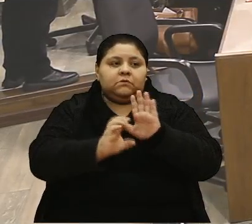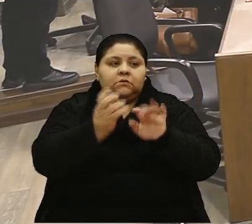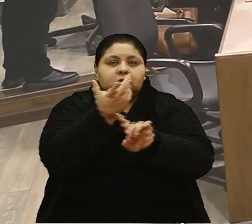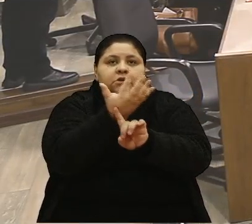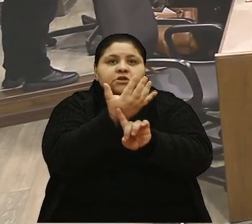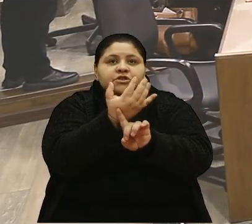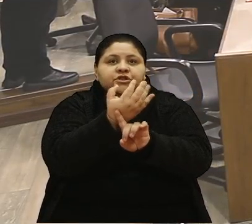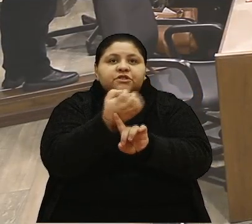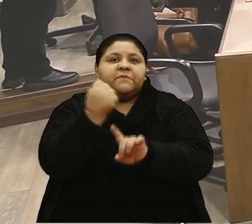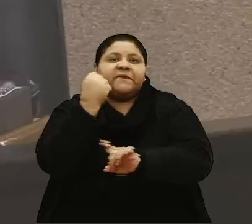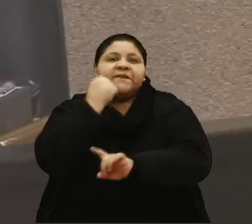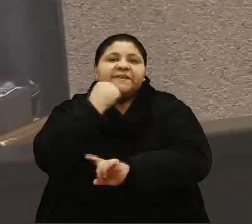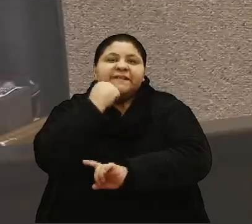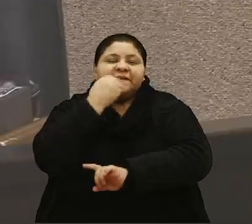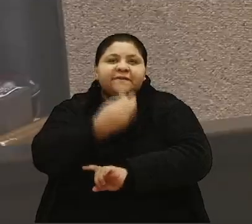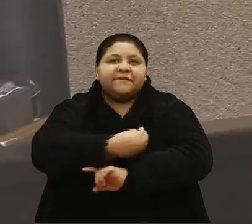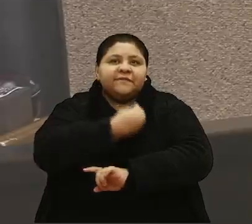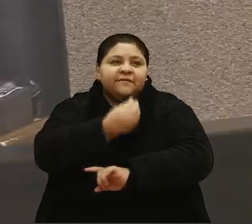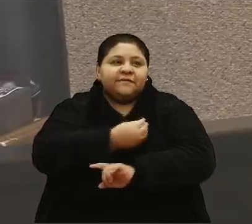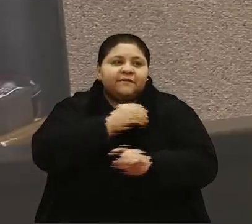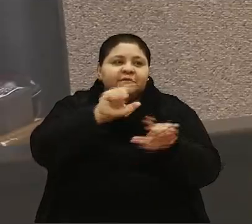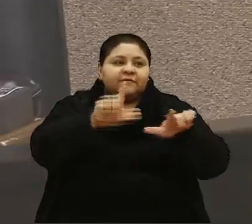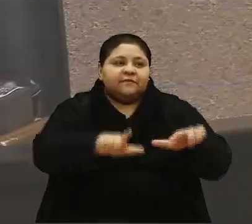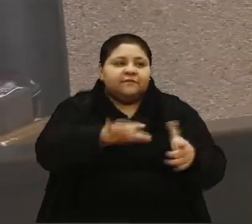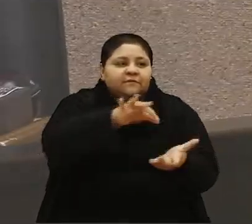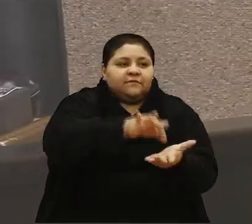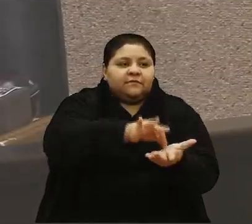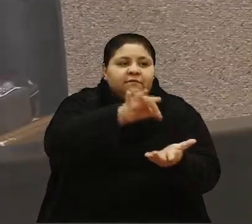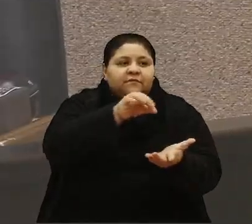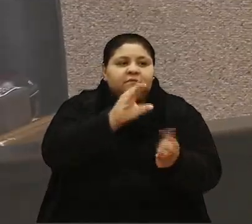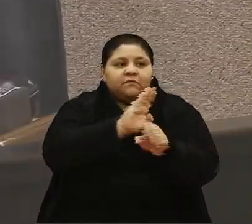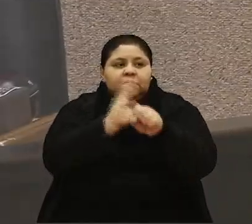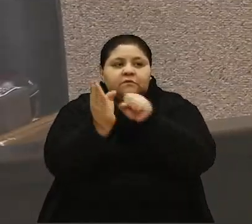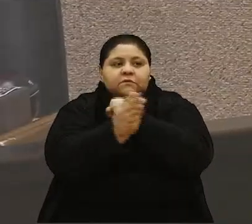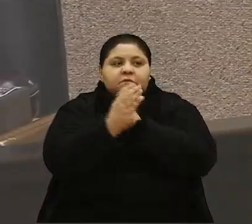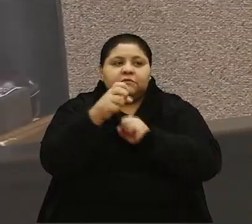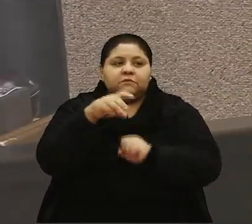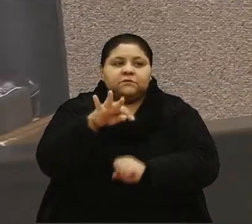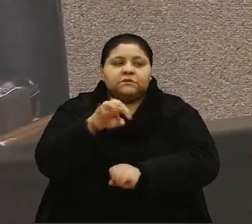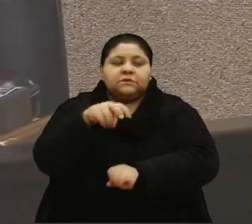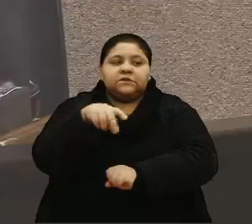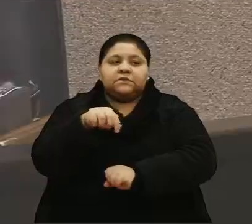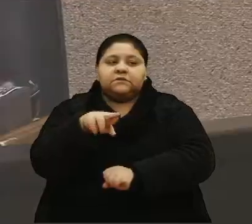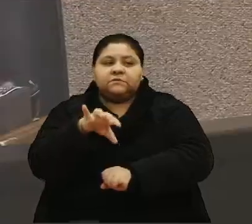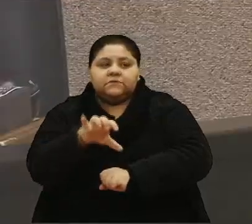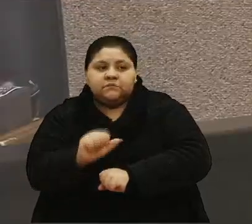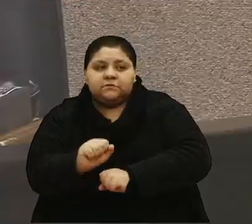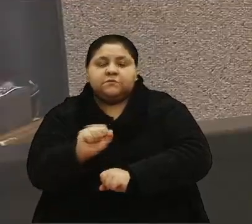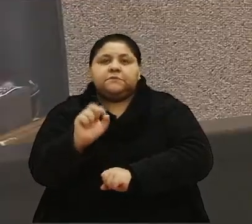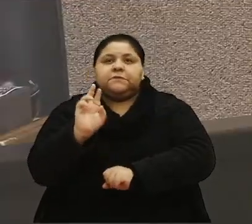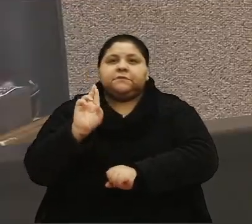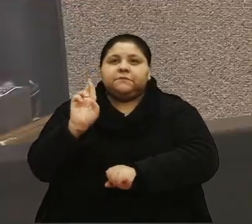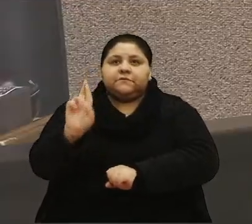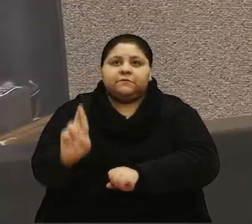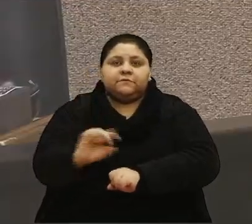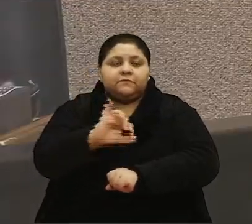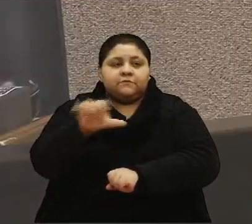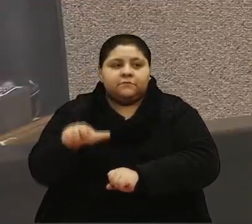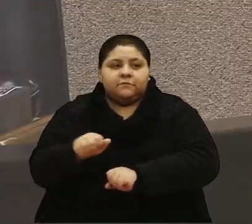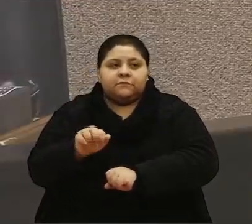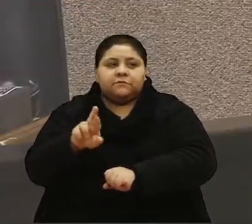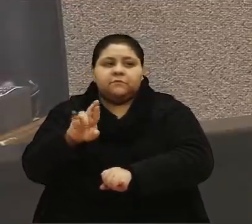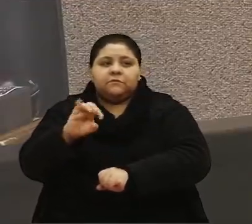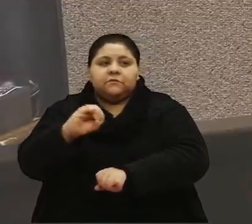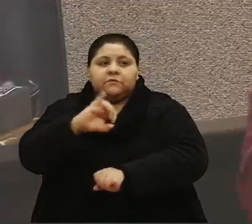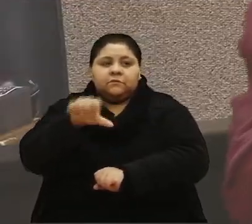Viva, que fica localizada ali no Centenário, e em nome deles, do Jairo, da